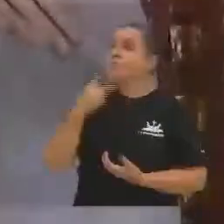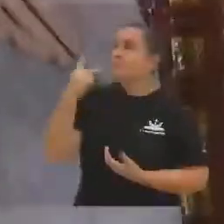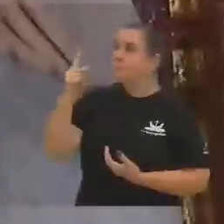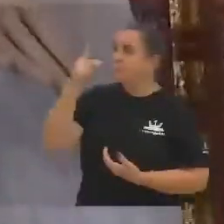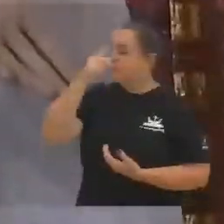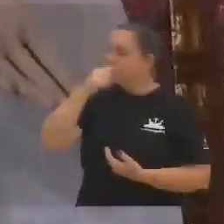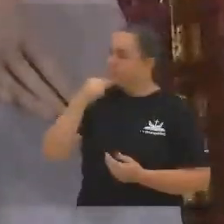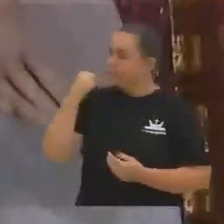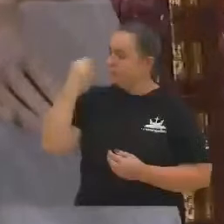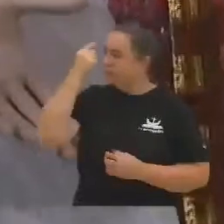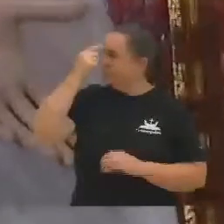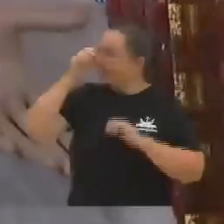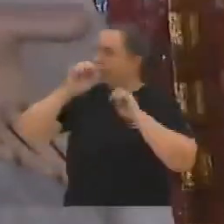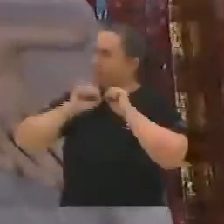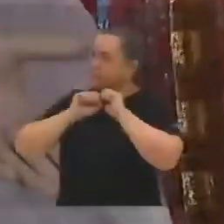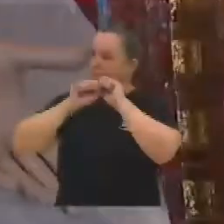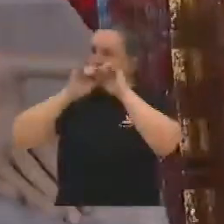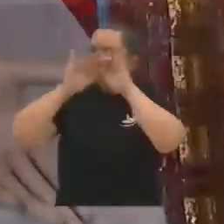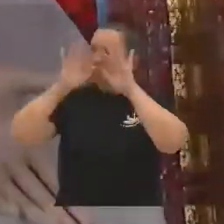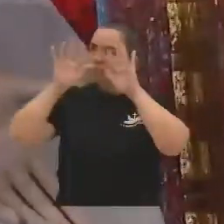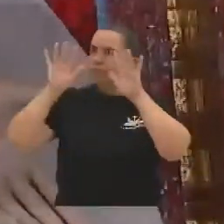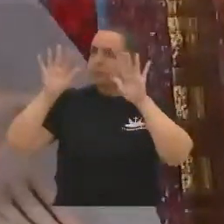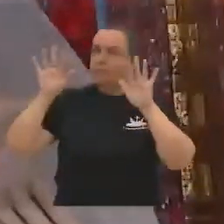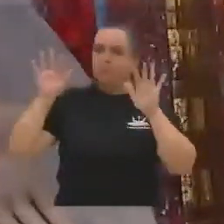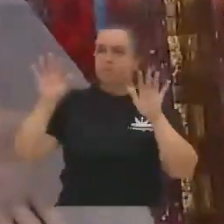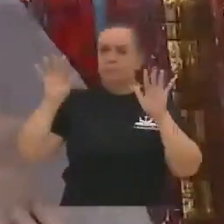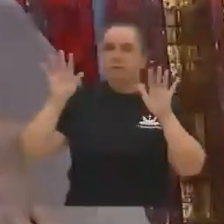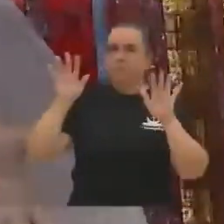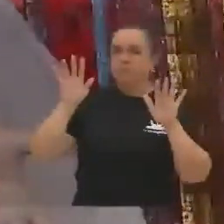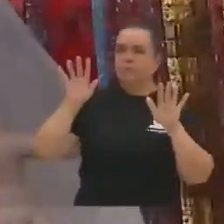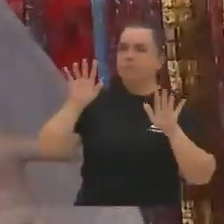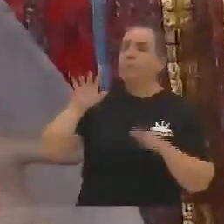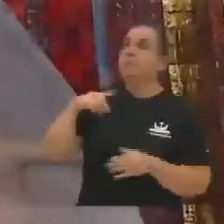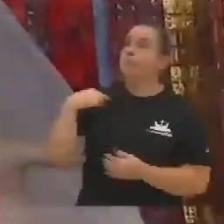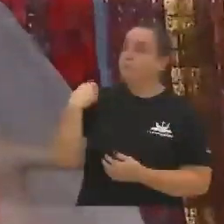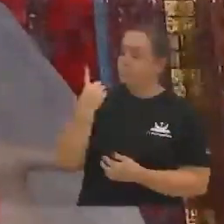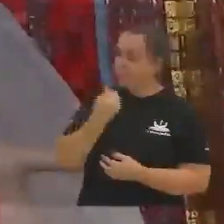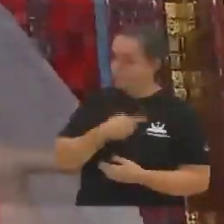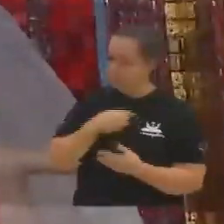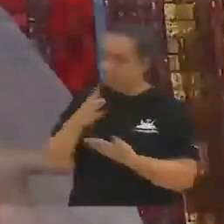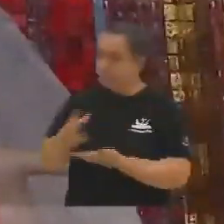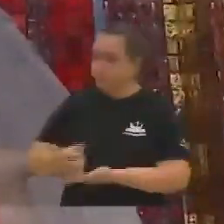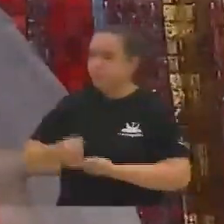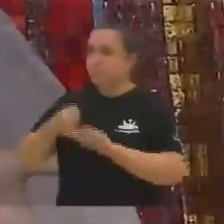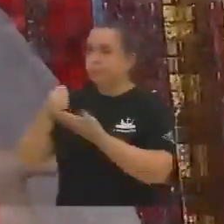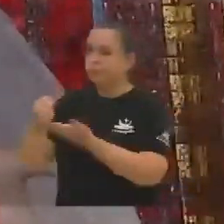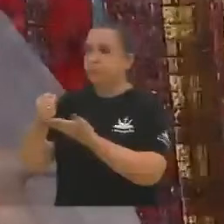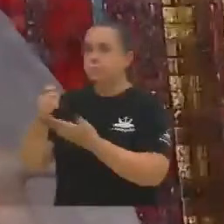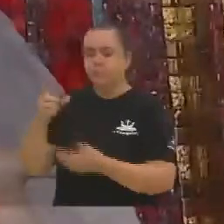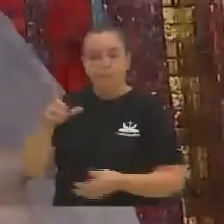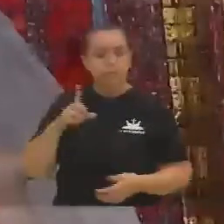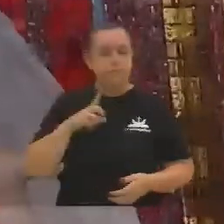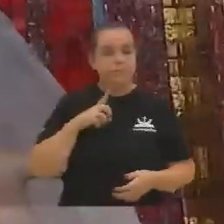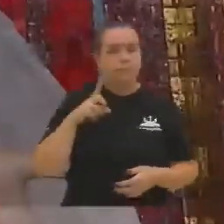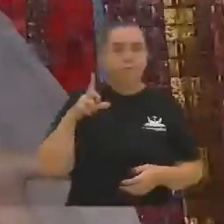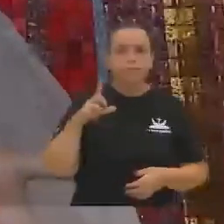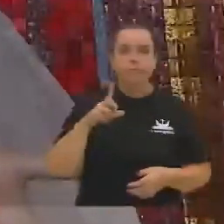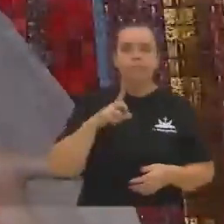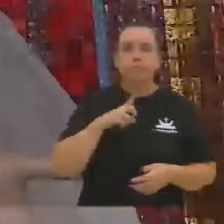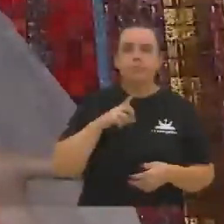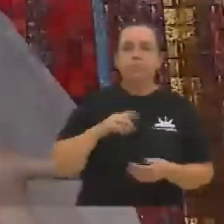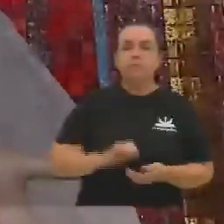Senhor, resplandecei a vossa face e nós seremos